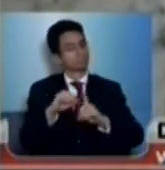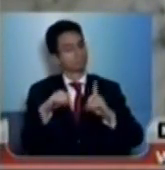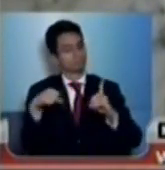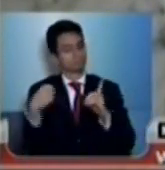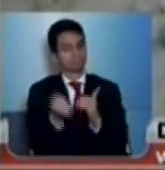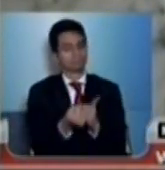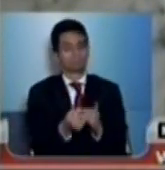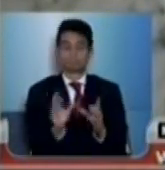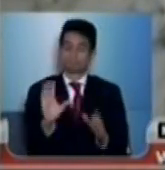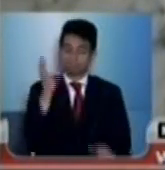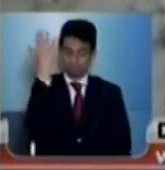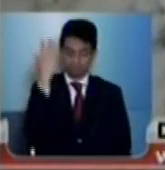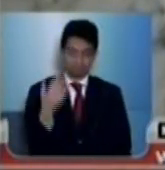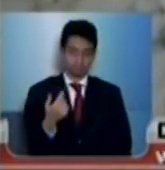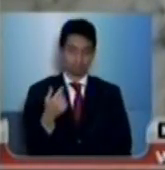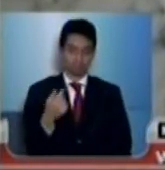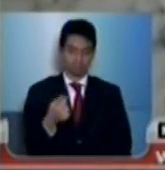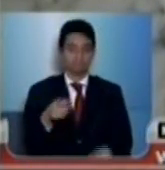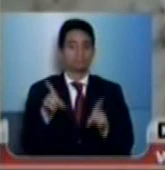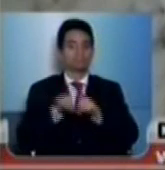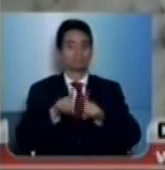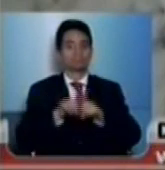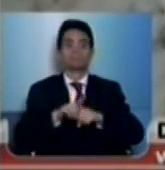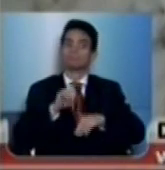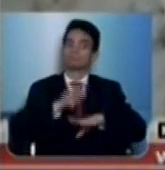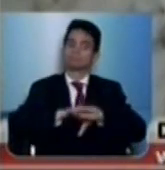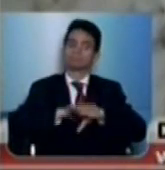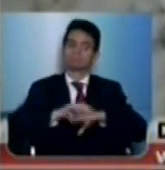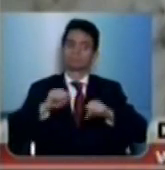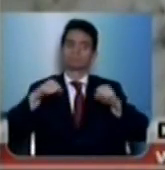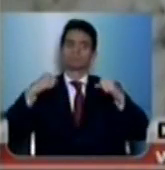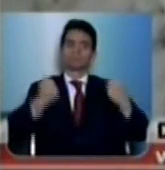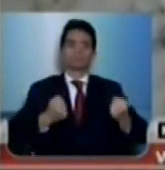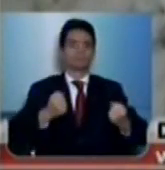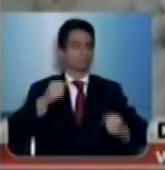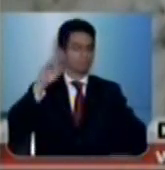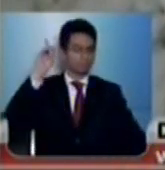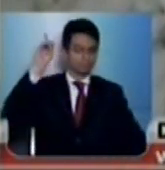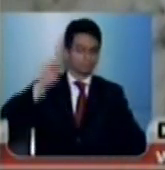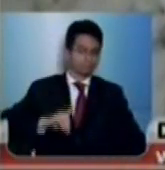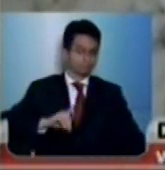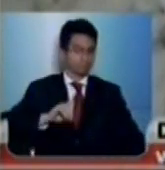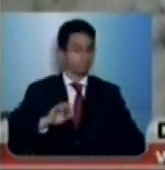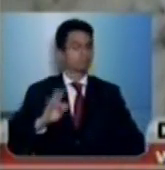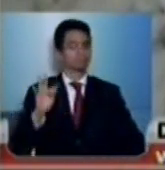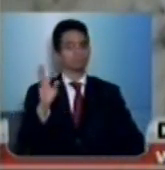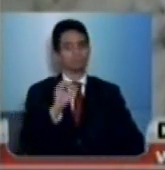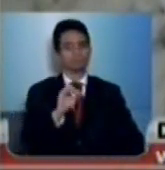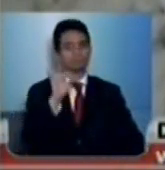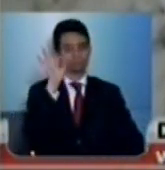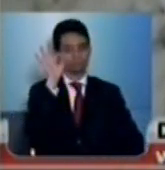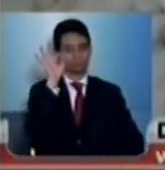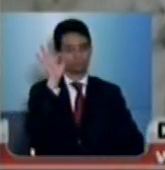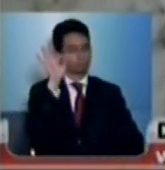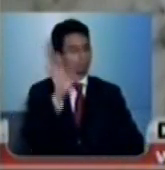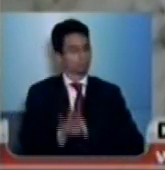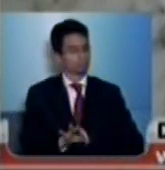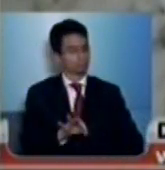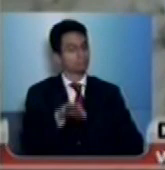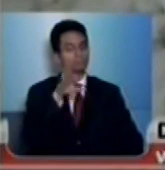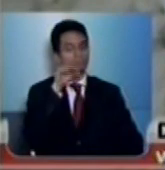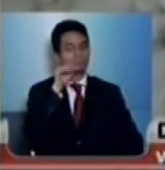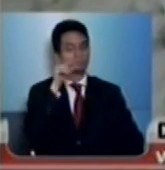vem acontecendo mas sobretudo pela sua luta em defesa dos direitos e da dignidade dos Servidores do